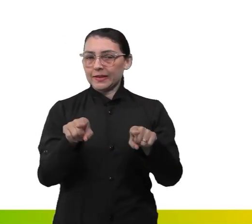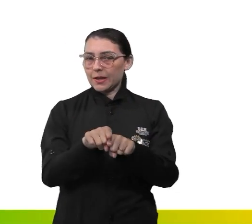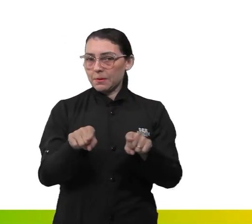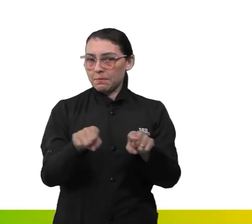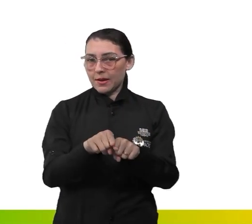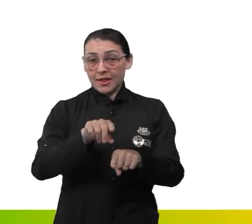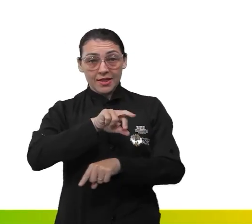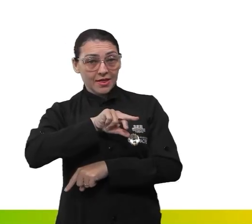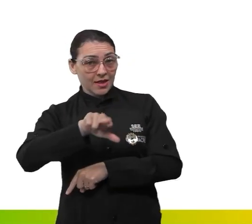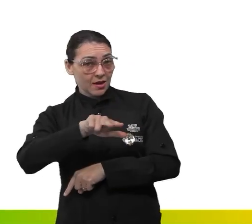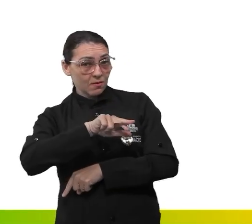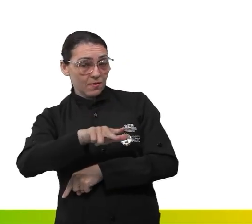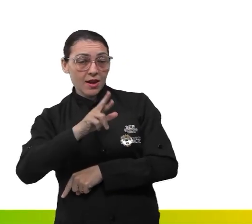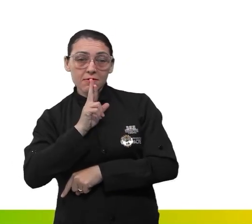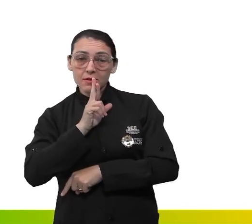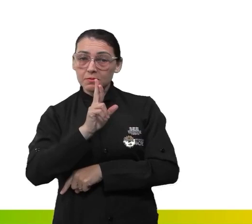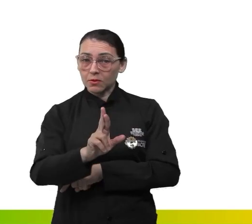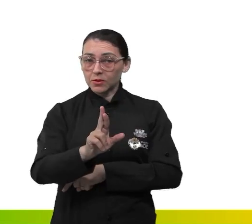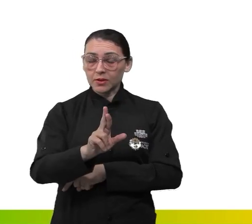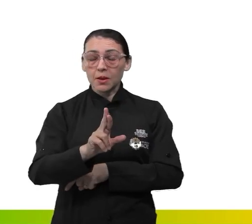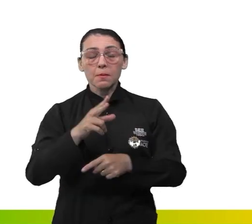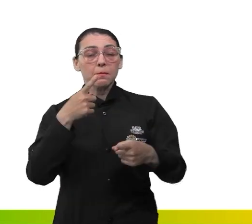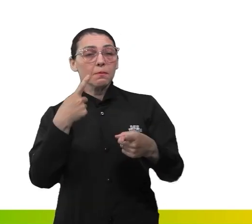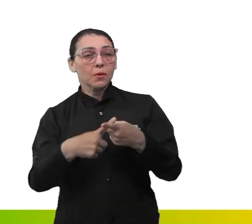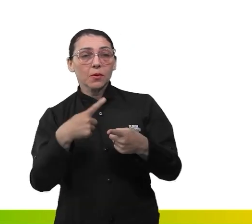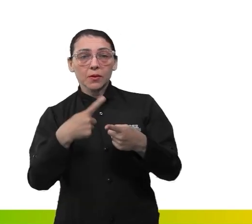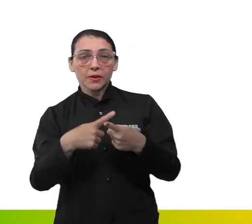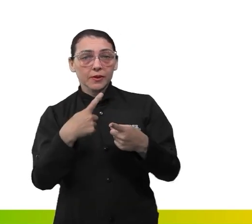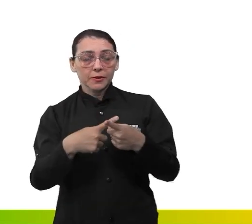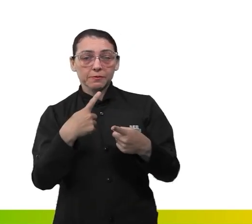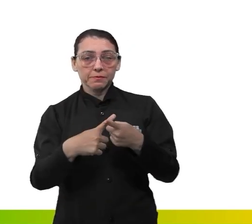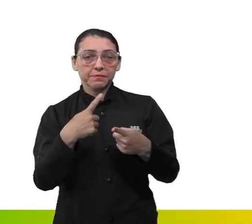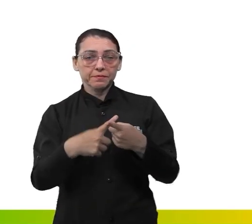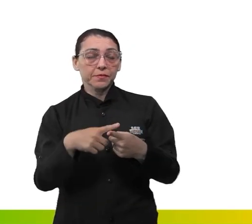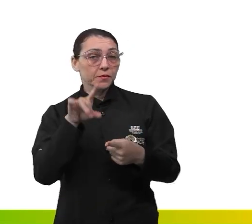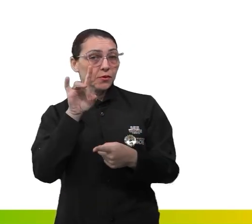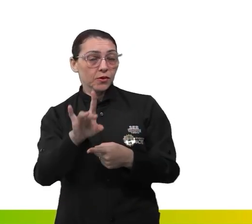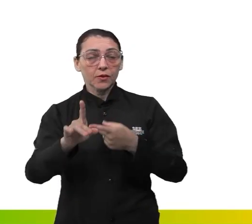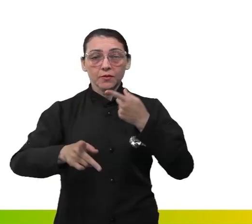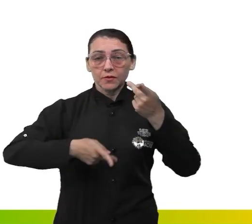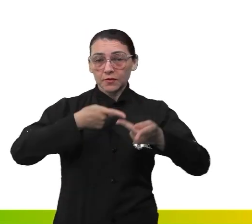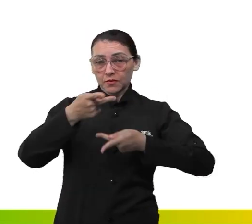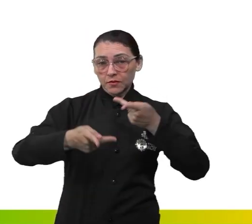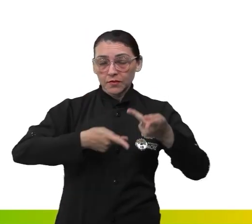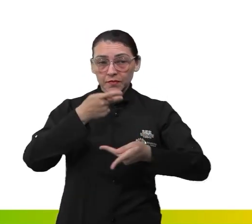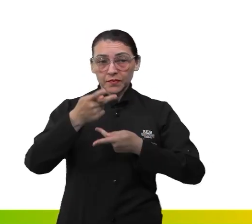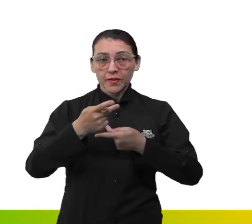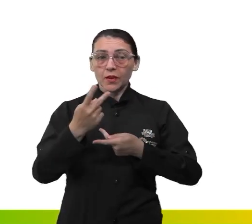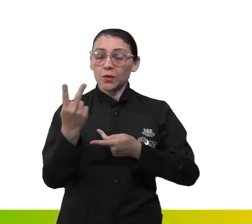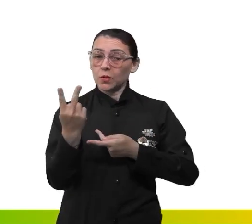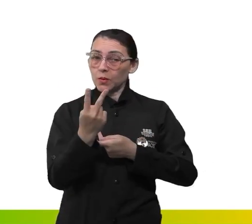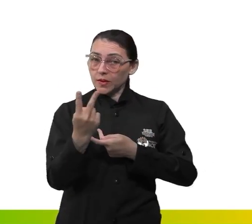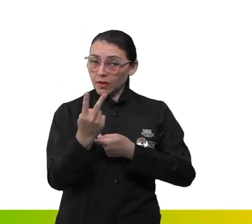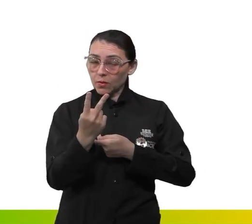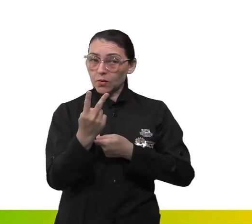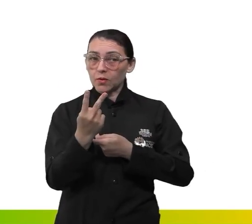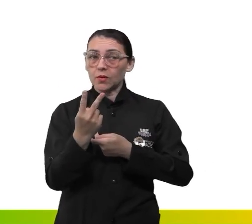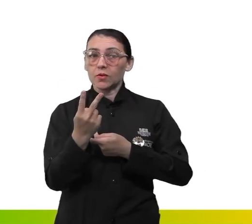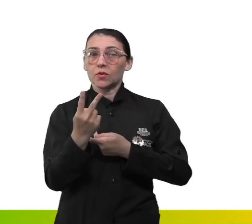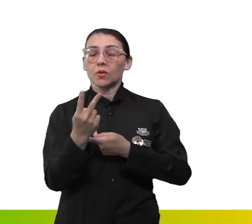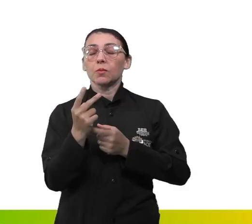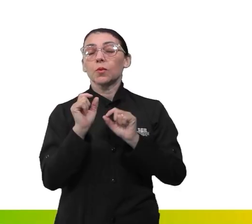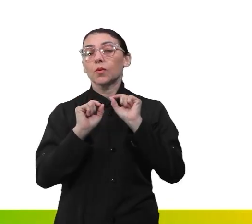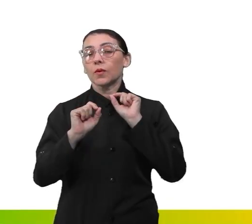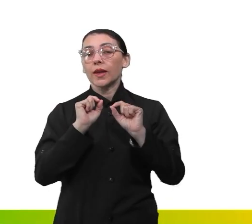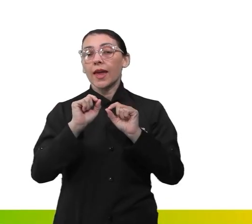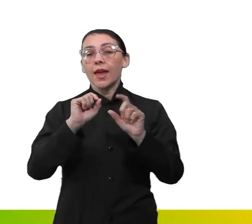Também não seria essa a nossa resposta, até porque ela somente fala no segundo quadrinho sobre as